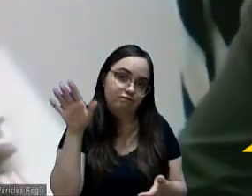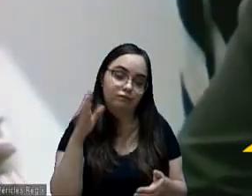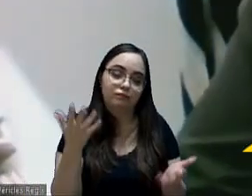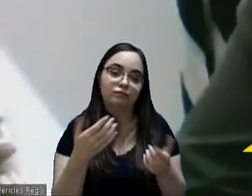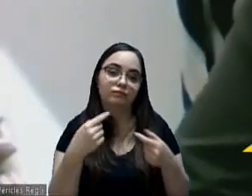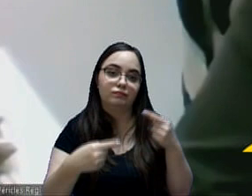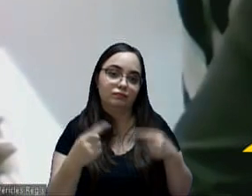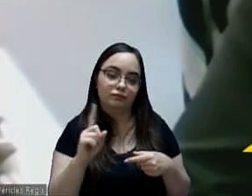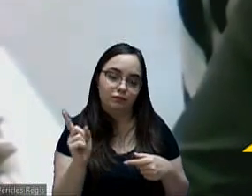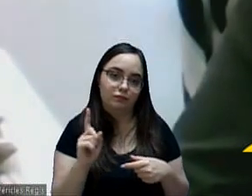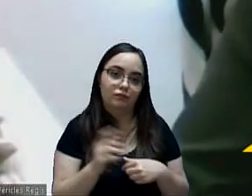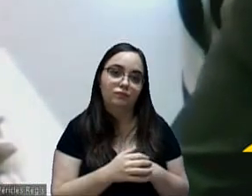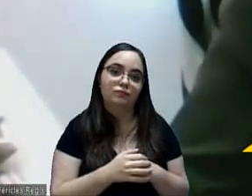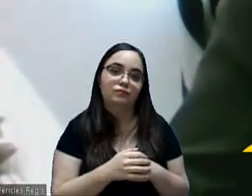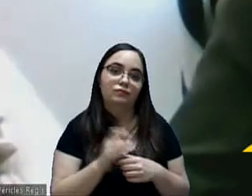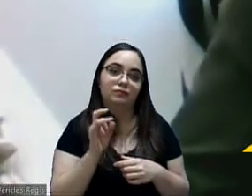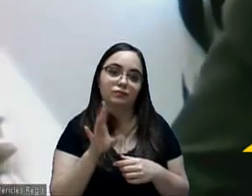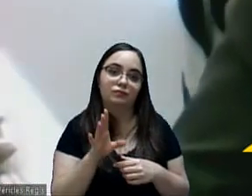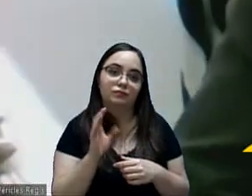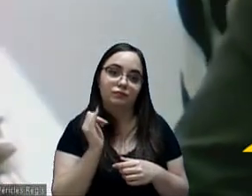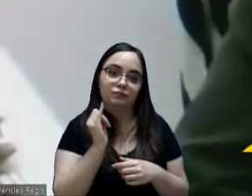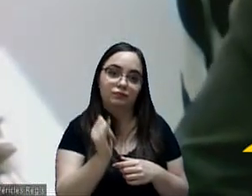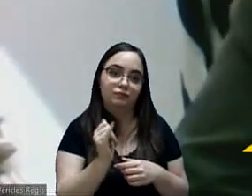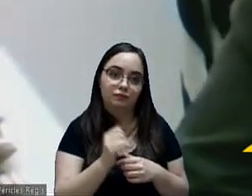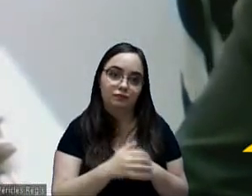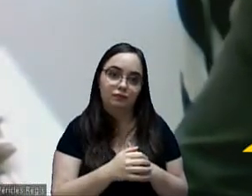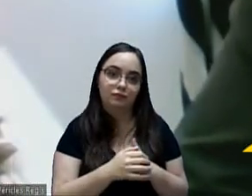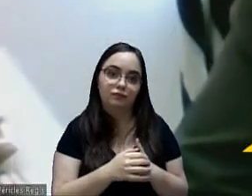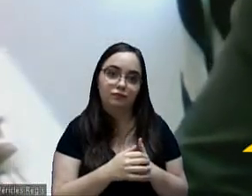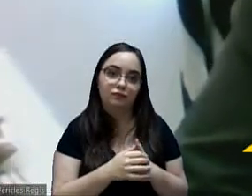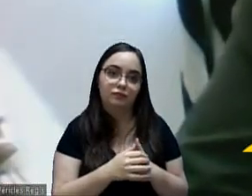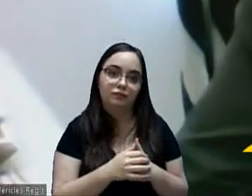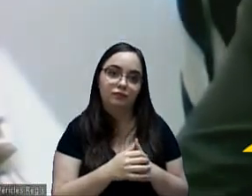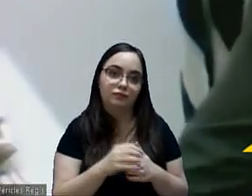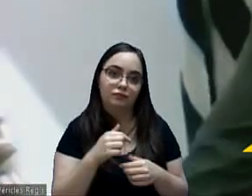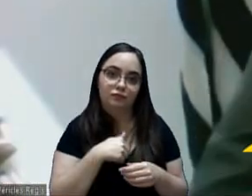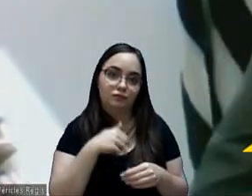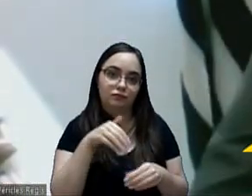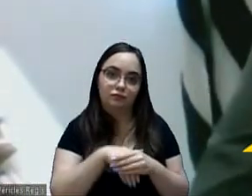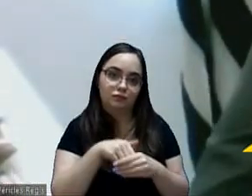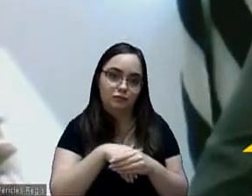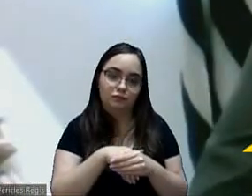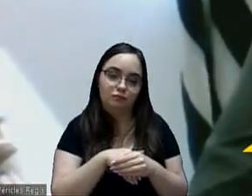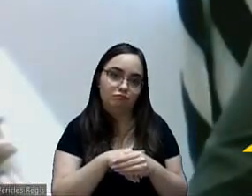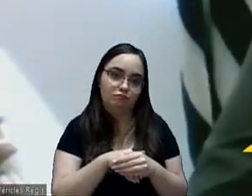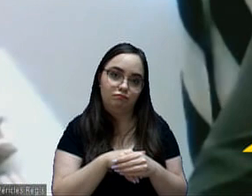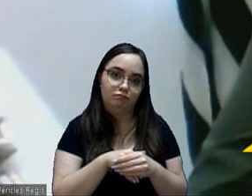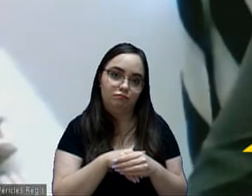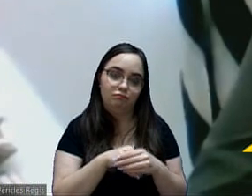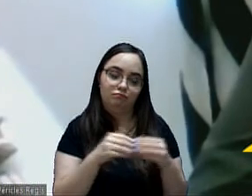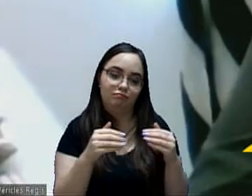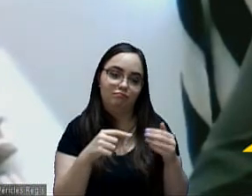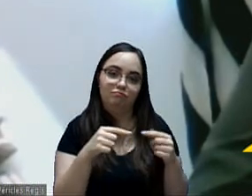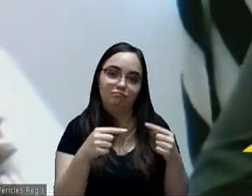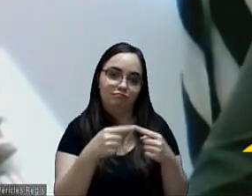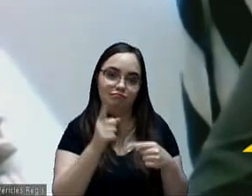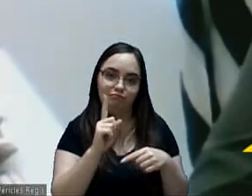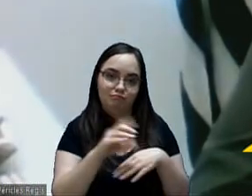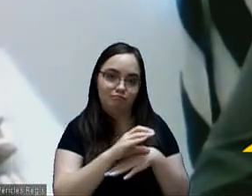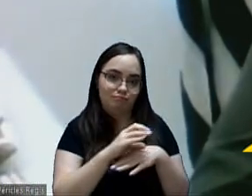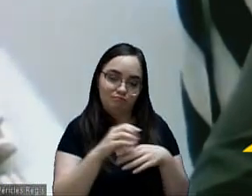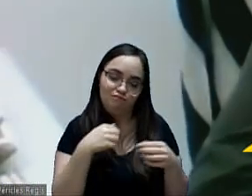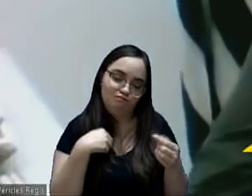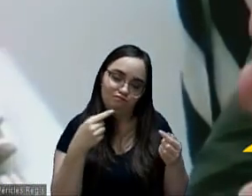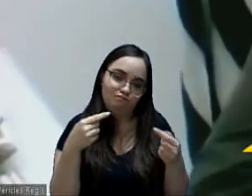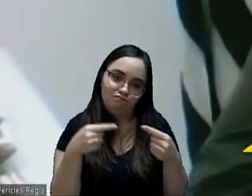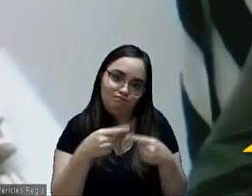agora. Então, de antemão, quero só deixar registrado que, como sempre, eu não vou votar em parecer inconstitucional para derrubar,